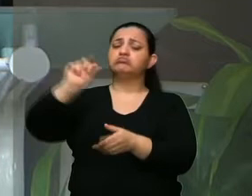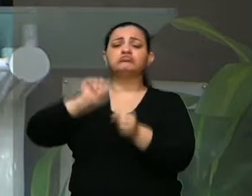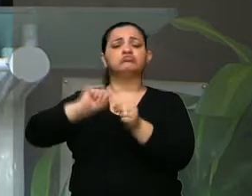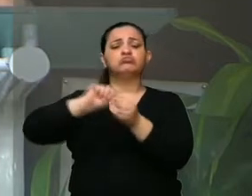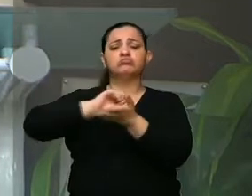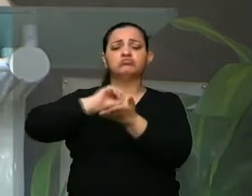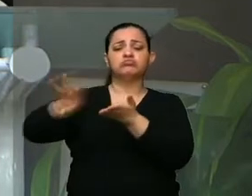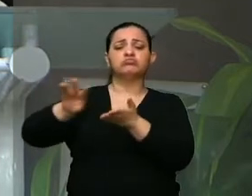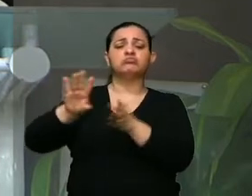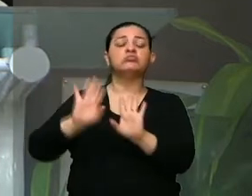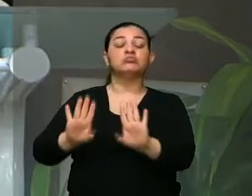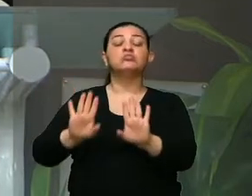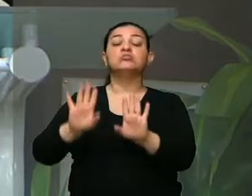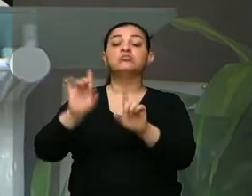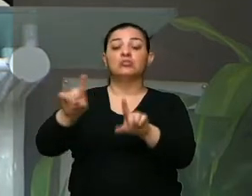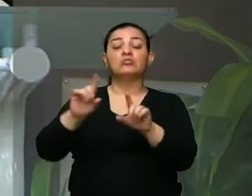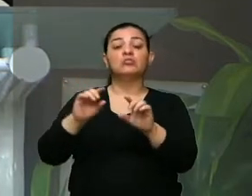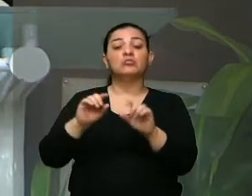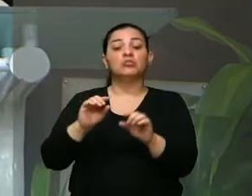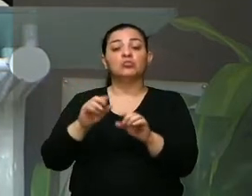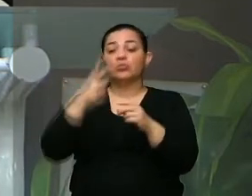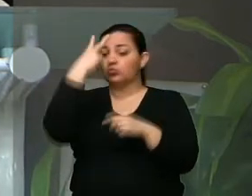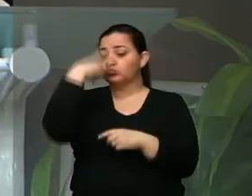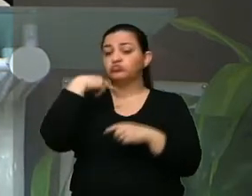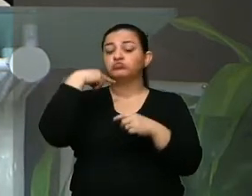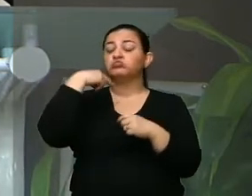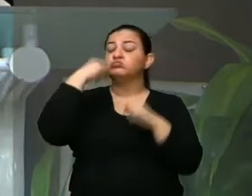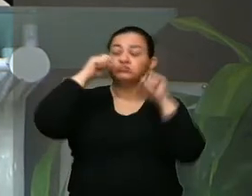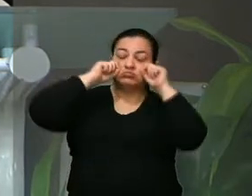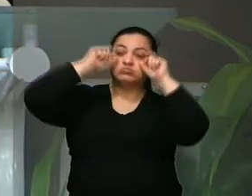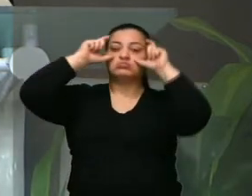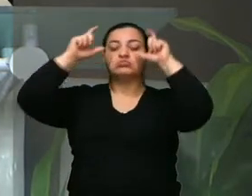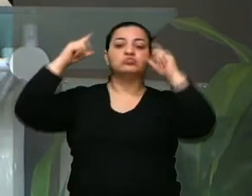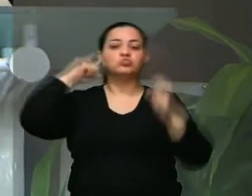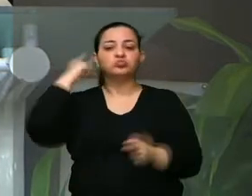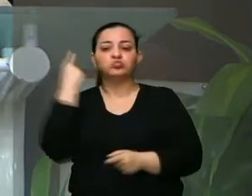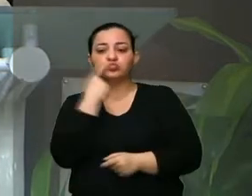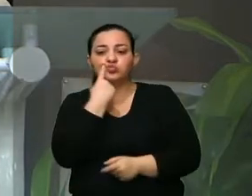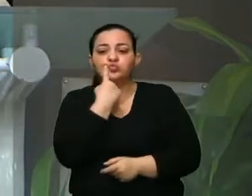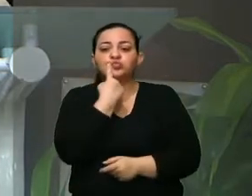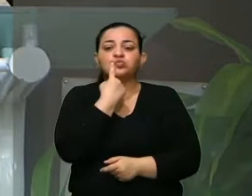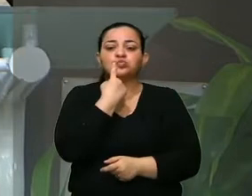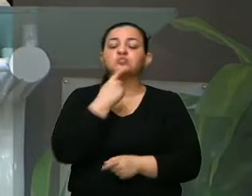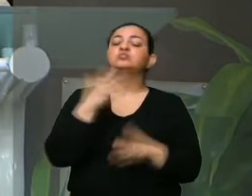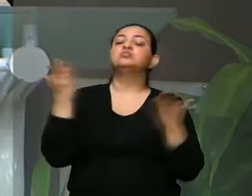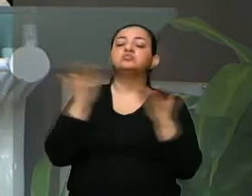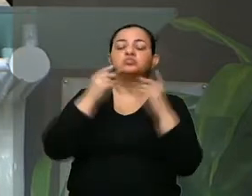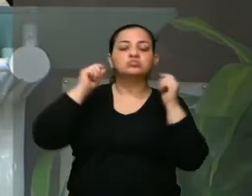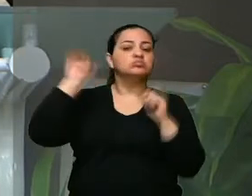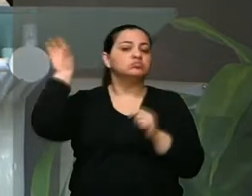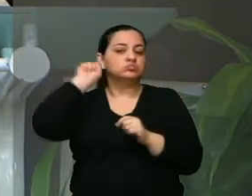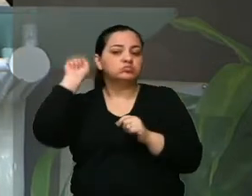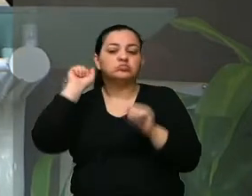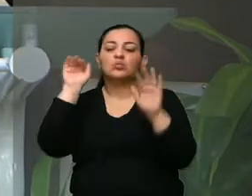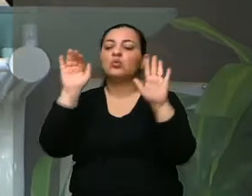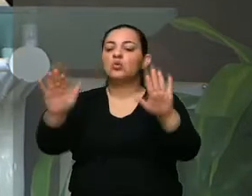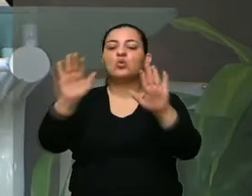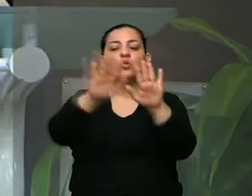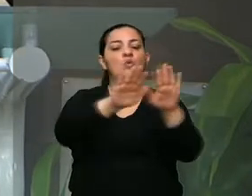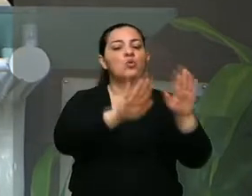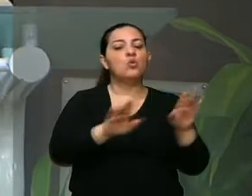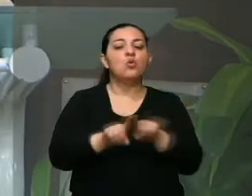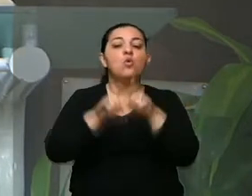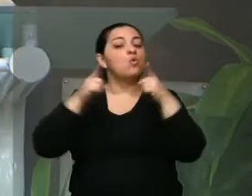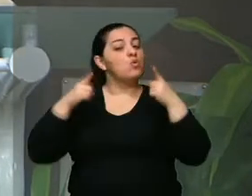será desta maneira o cego receber a sua visão surdo e mudo agora nós oramos por eles mas